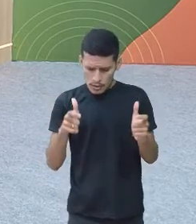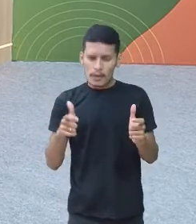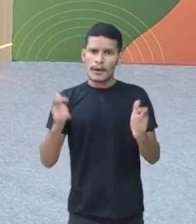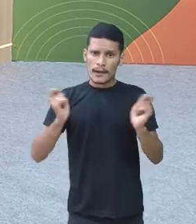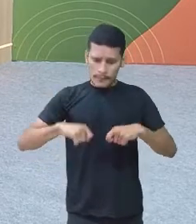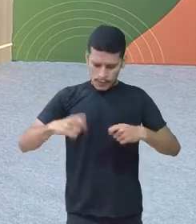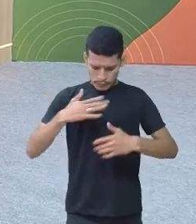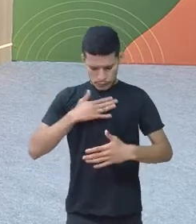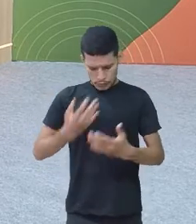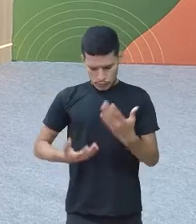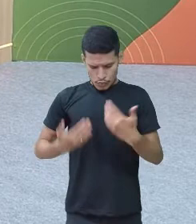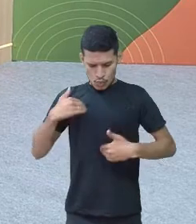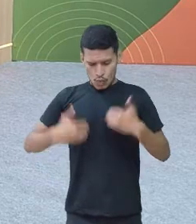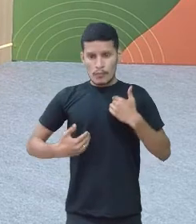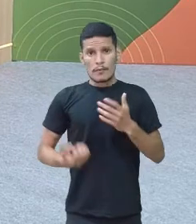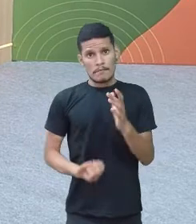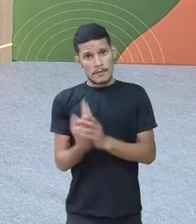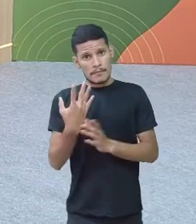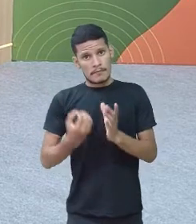produza mais